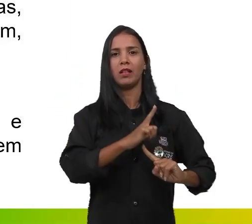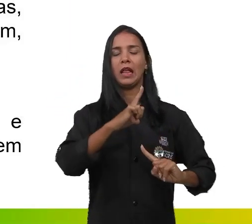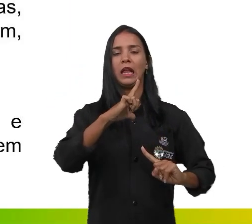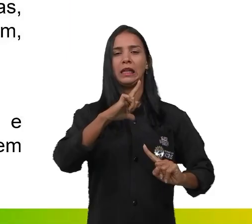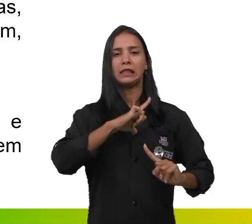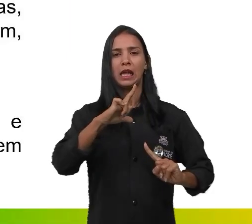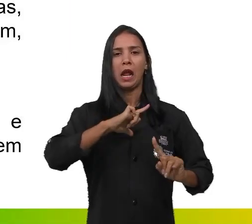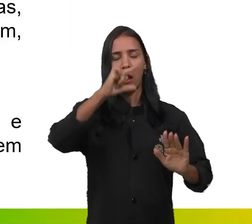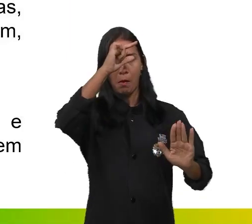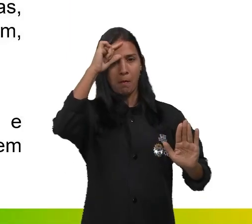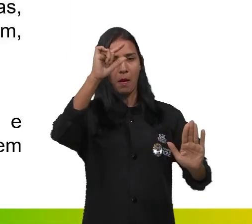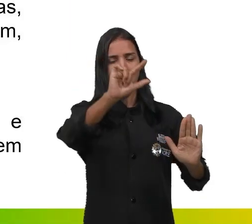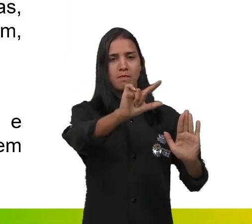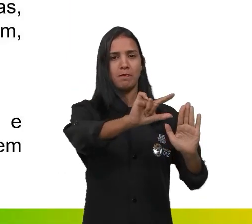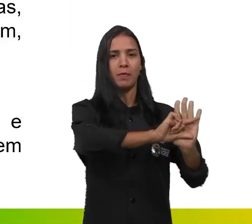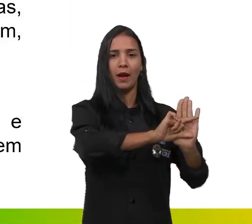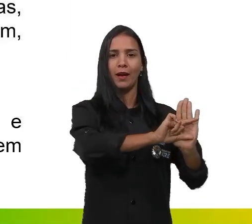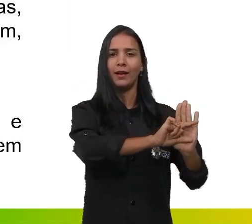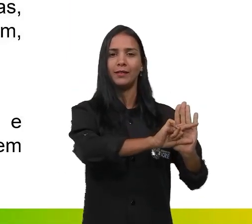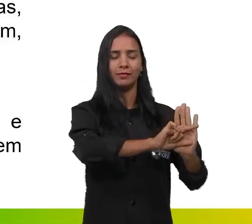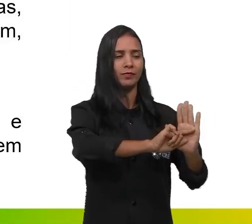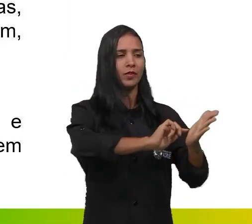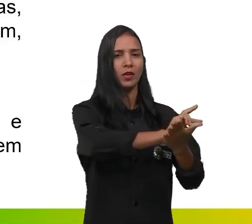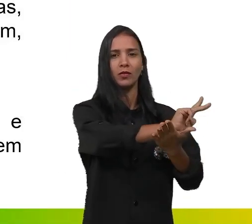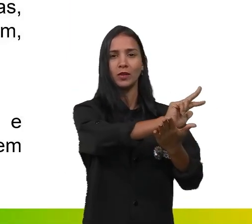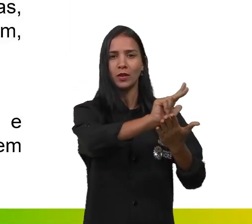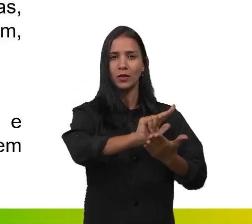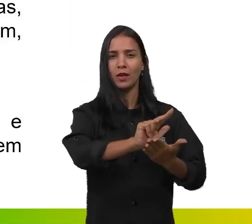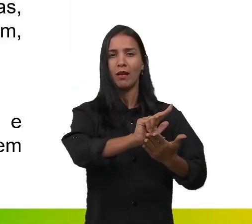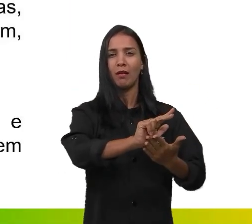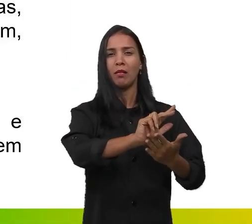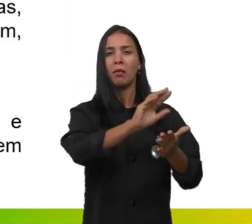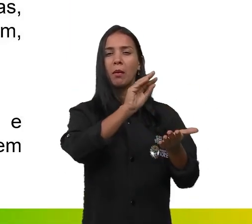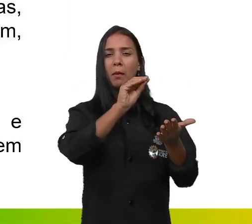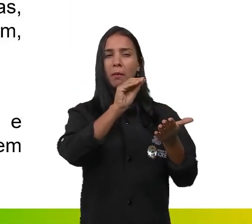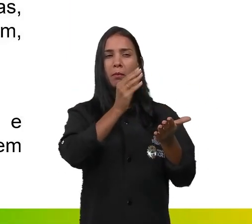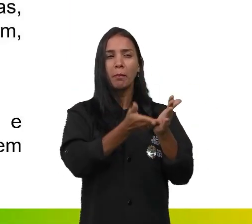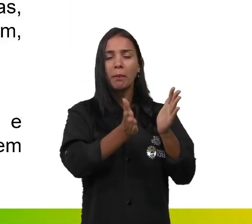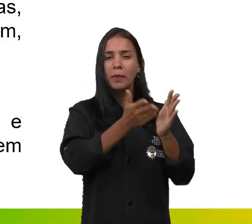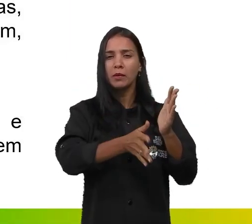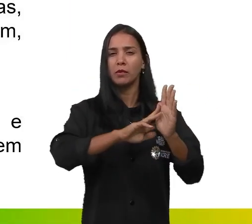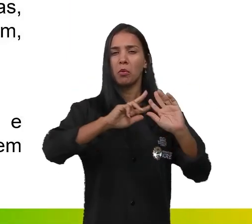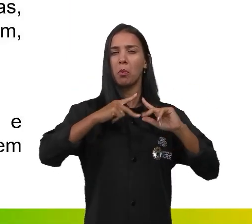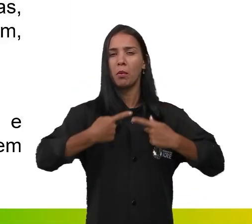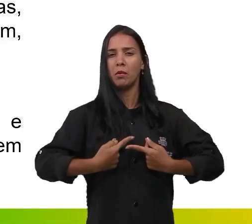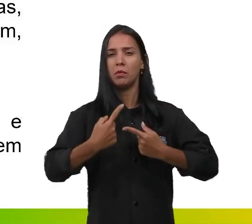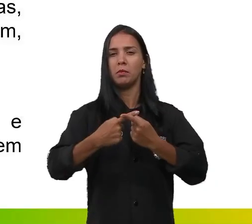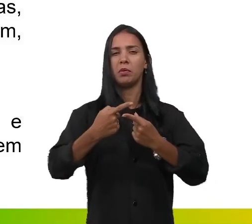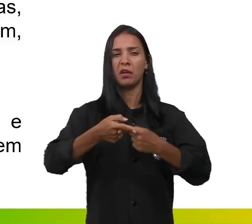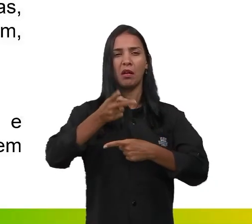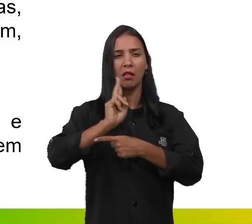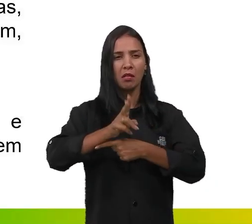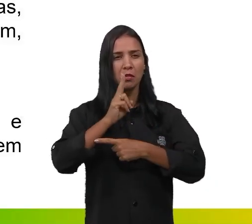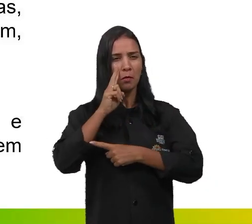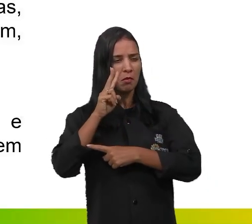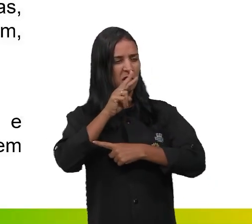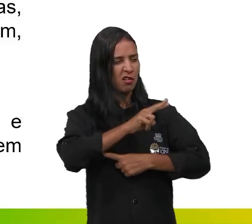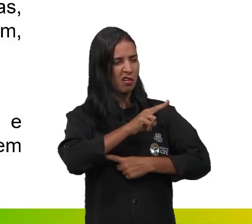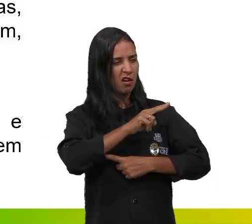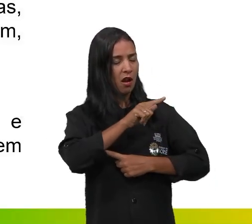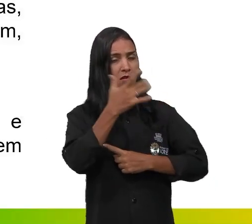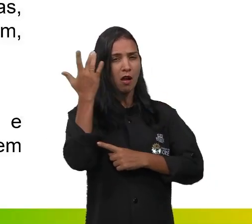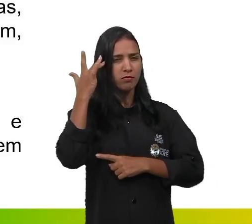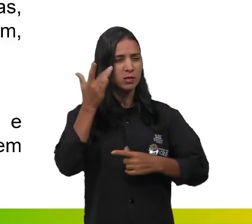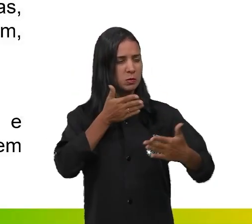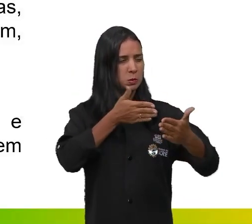objetificado e desumanizado, sendo visto como um obstáculo ao progresso em